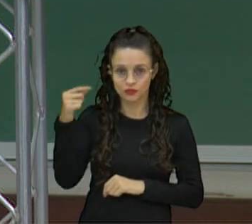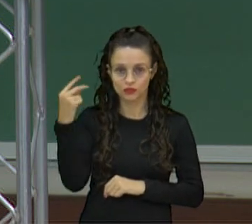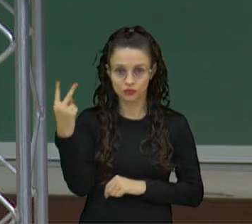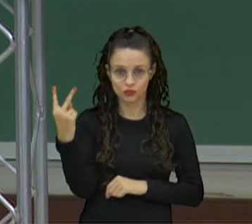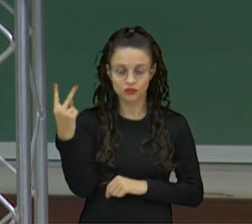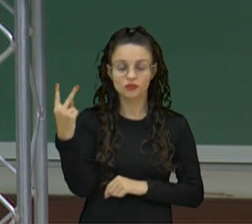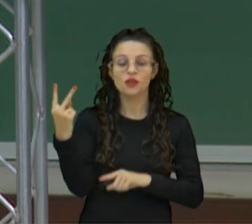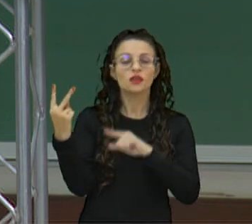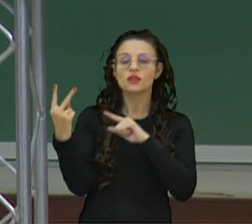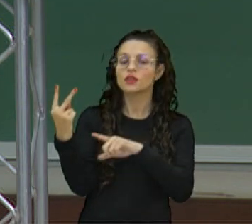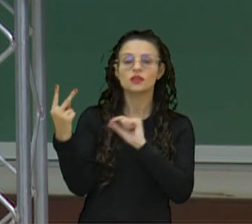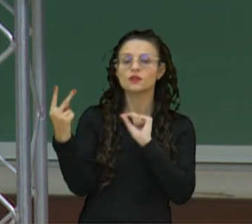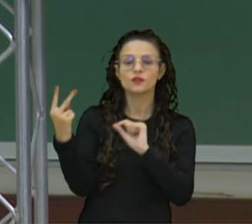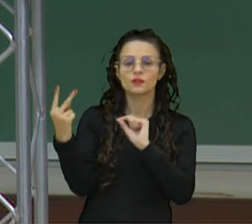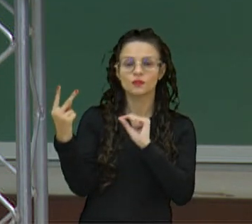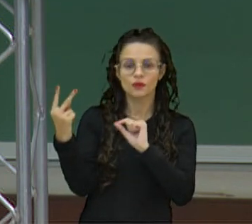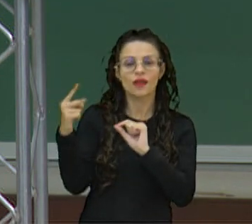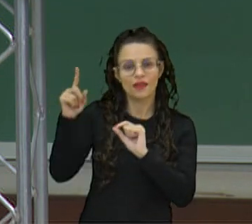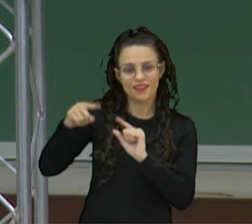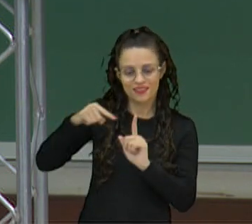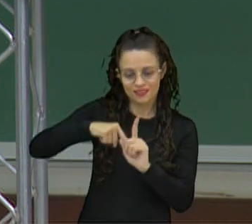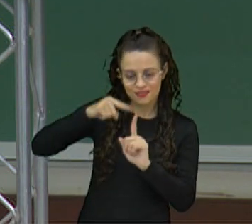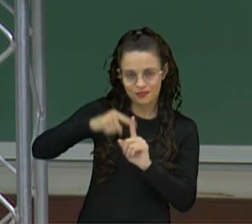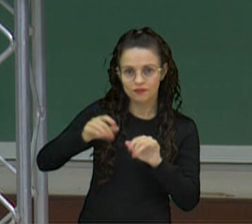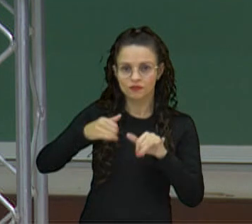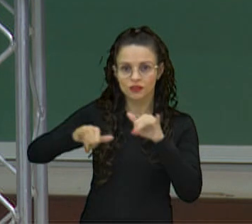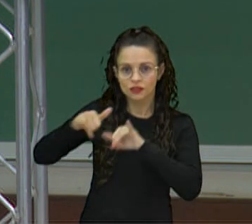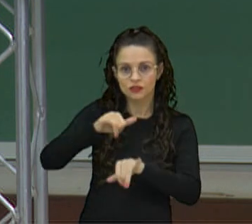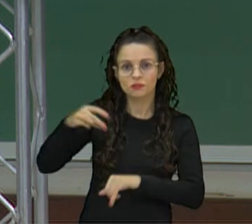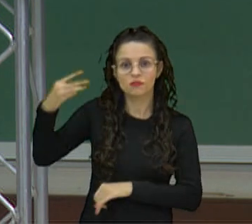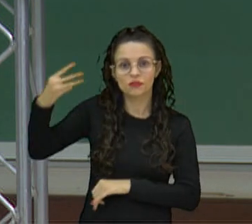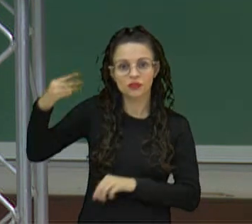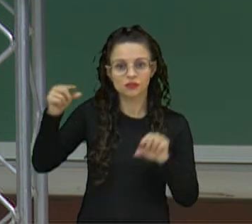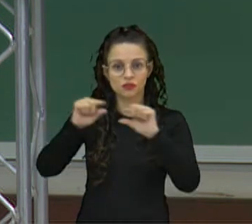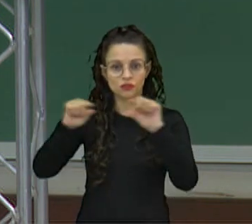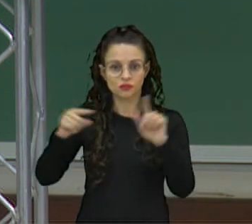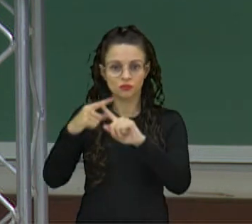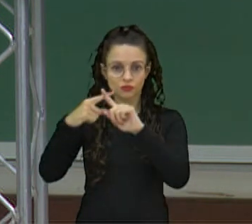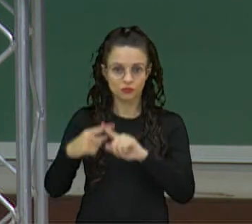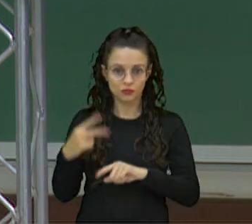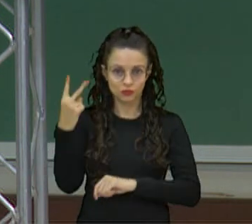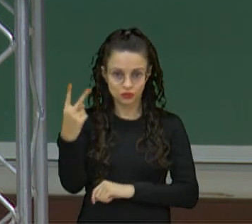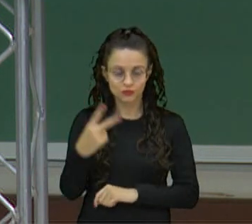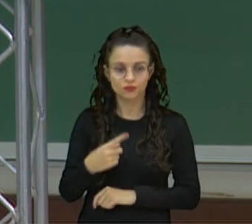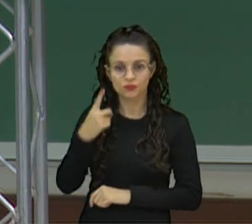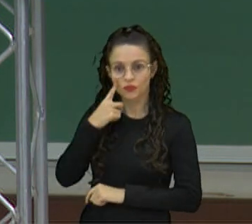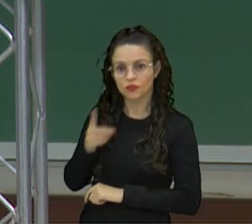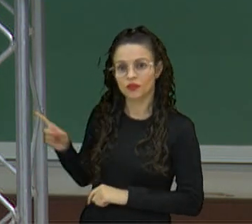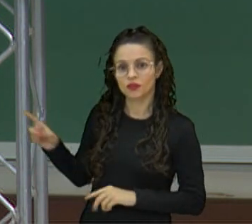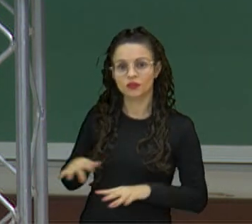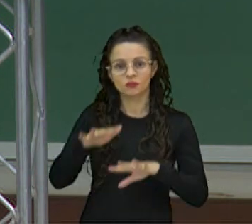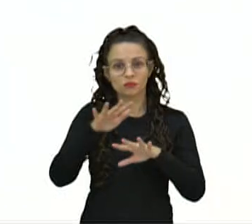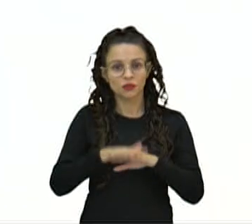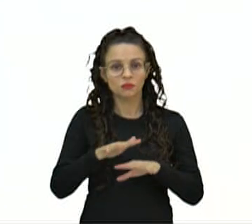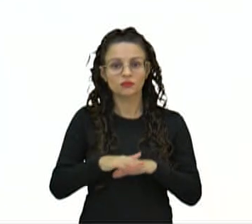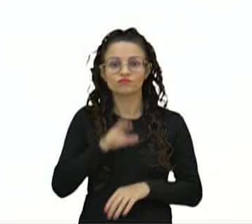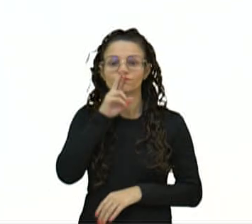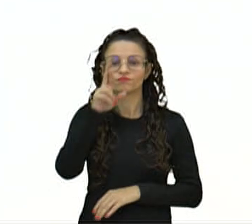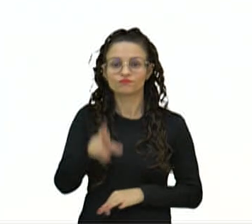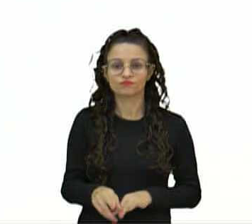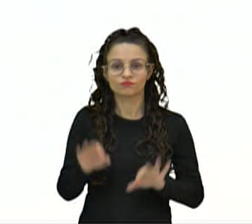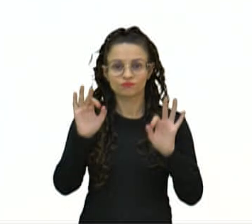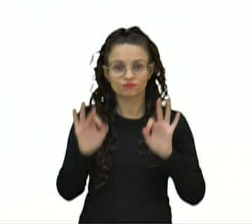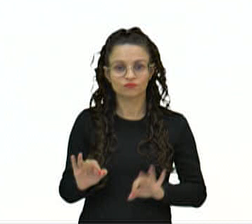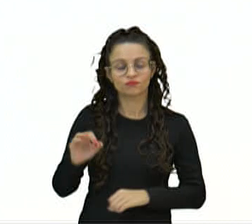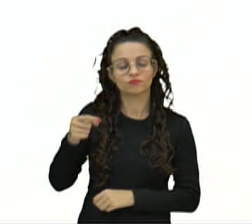188,2, que é o valor da entalpia da terceira equação, multiplicada por 2. Essa matemática aqui vai me dar um valor final